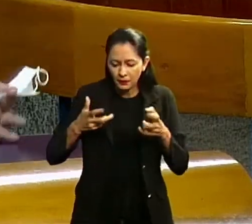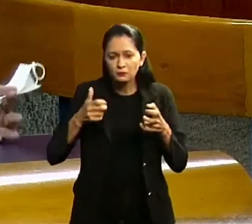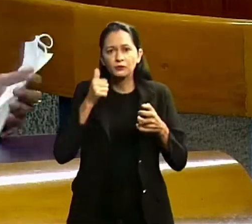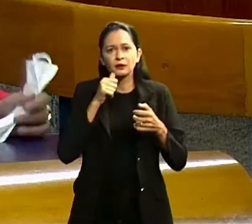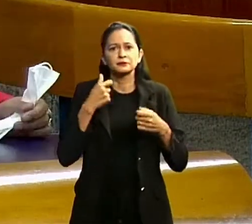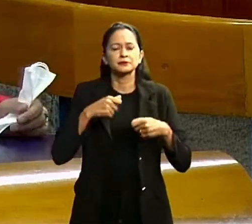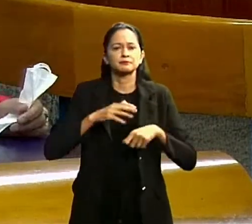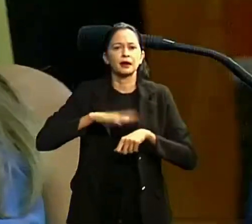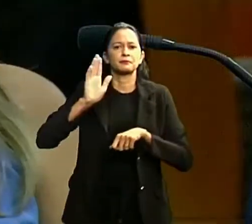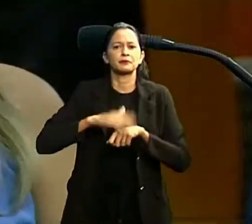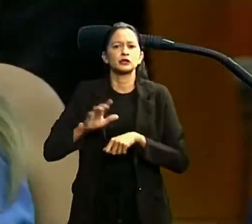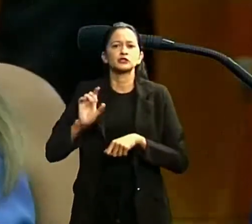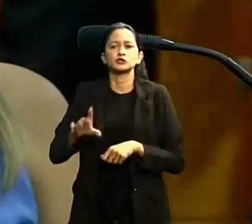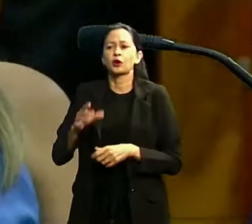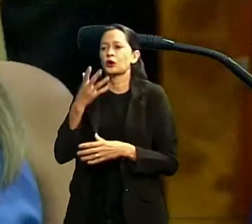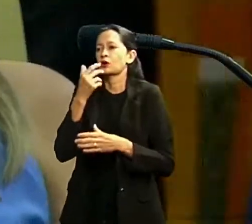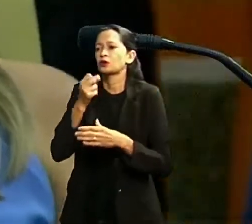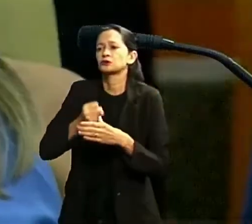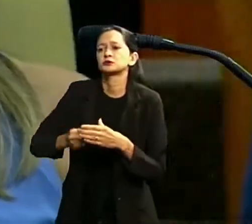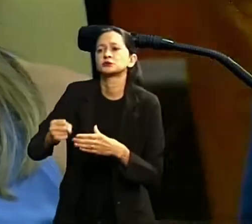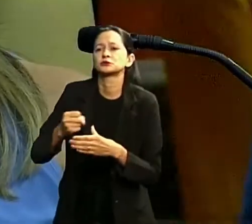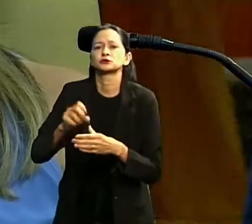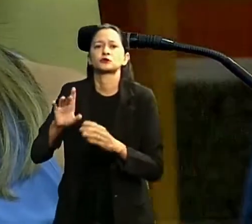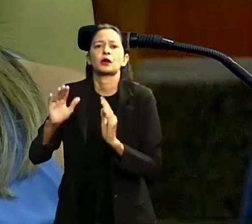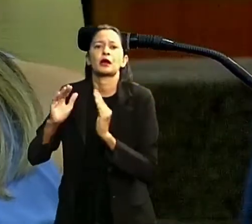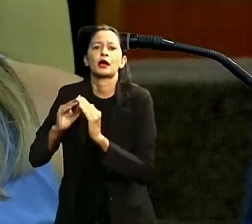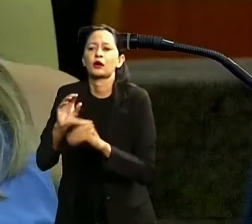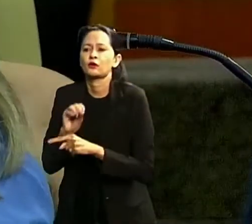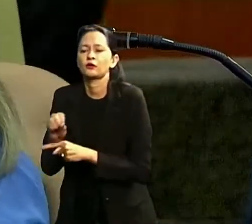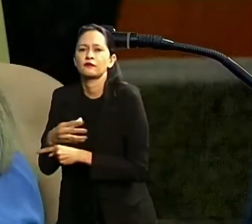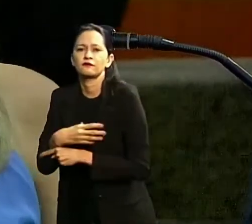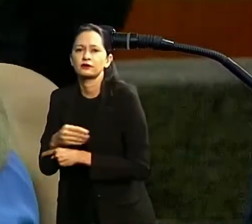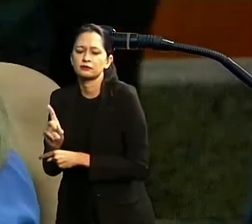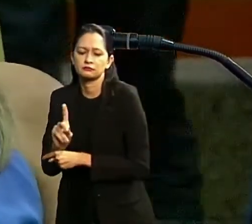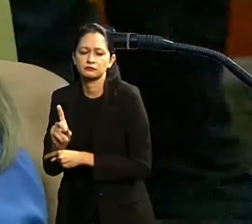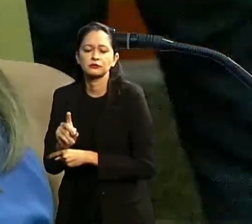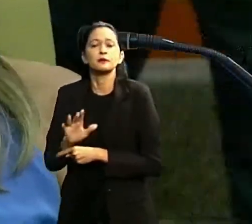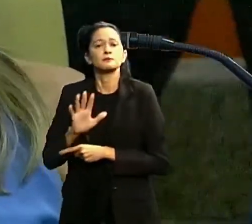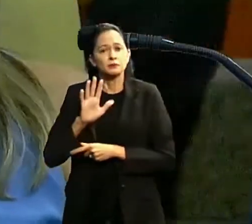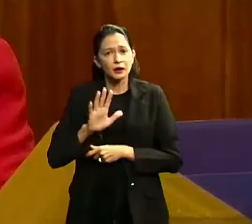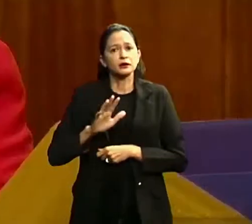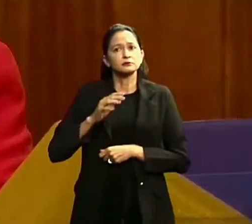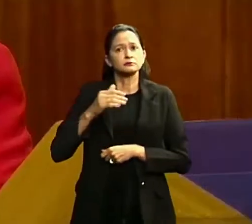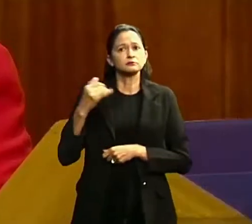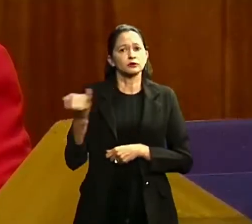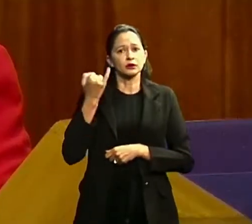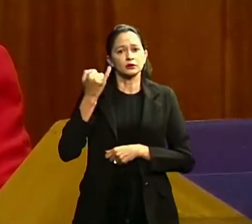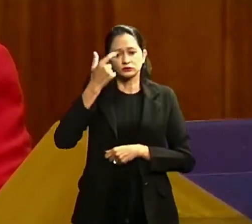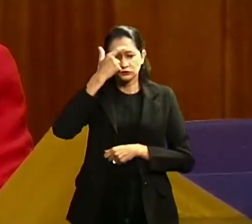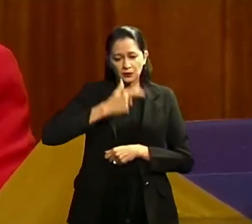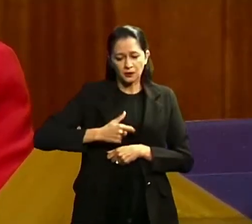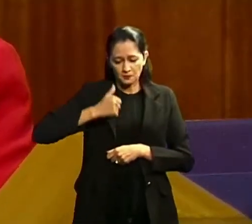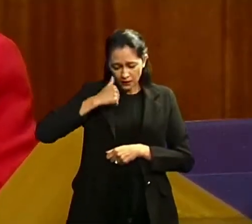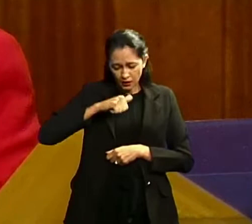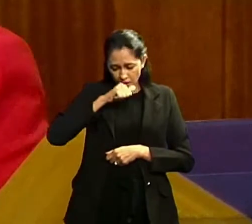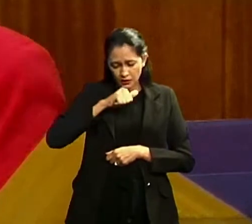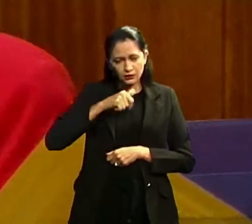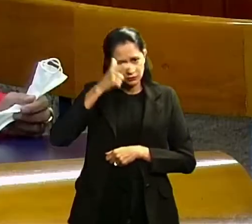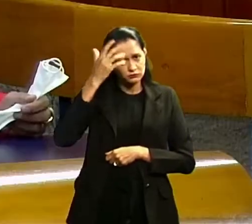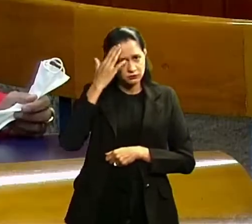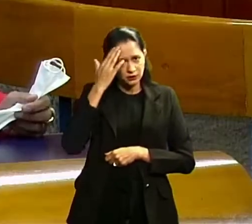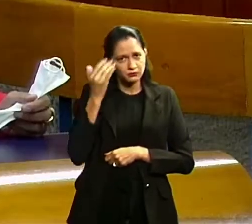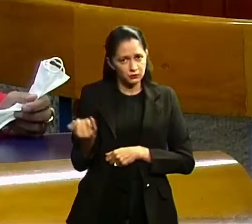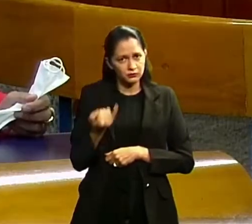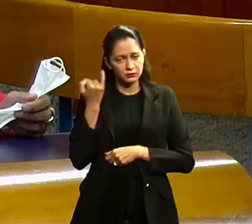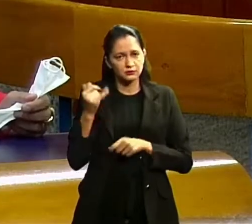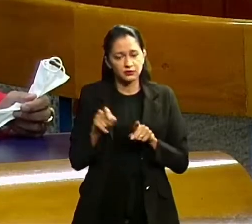Nós não temos que ficar só na nossa cozinha, na nossa casa, cuidando de filhos, embora que eu acho que a maternidade é a melhor coisa do mundo para uma mulher, mas